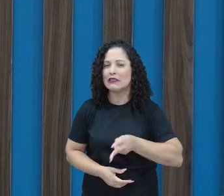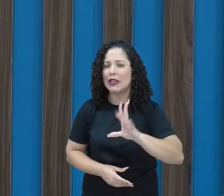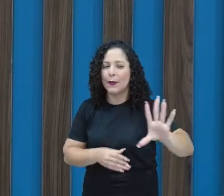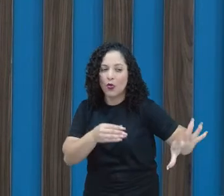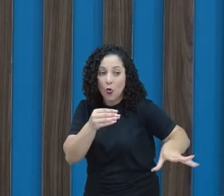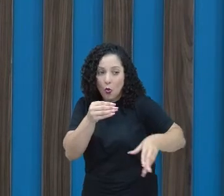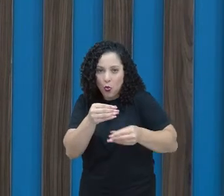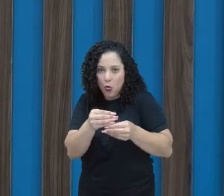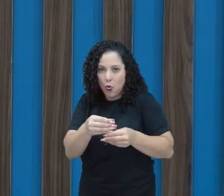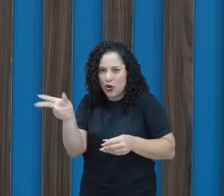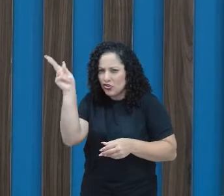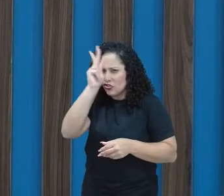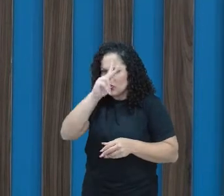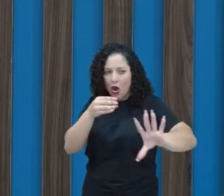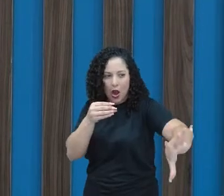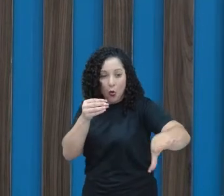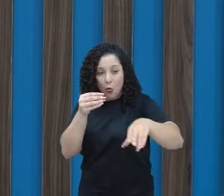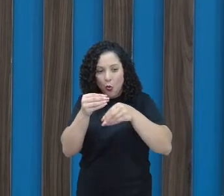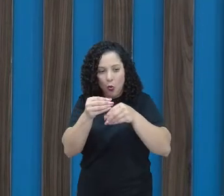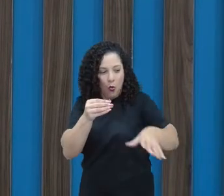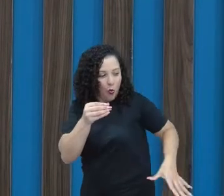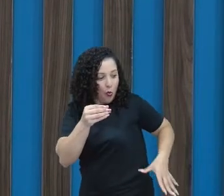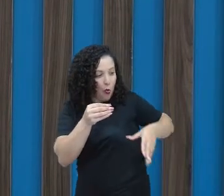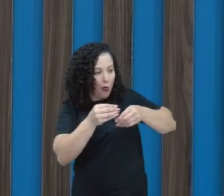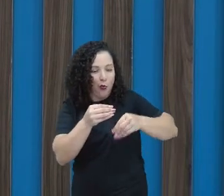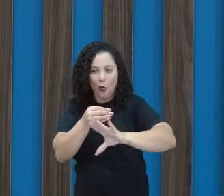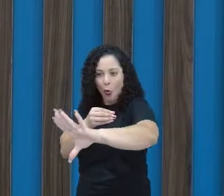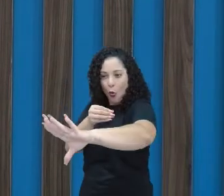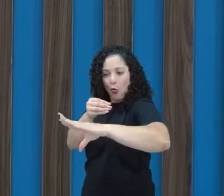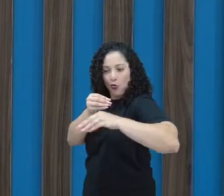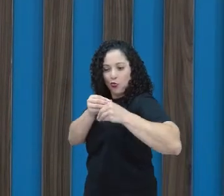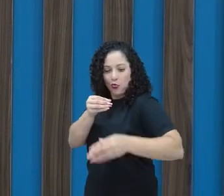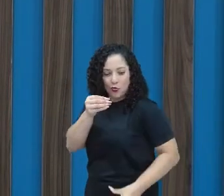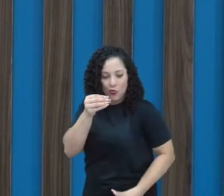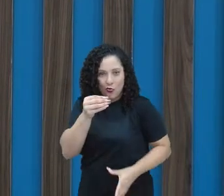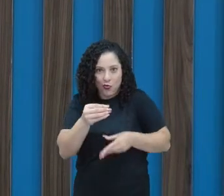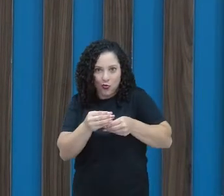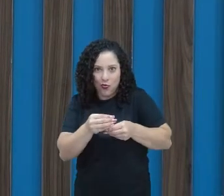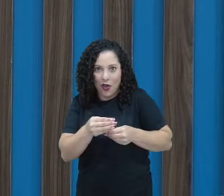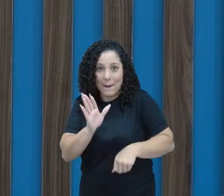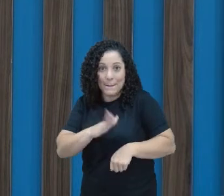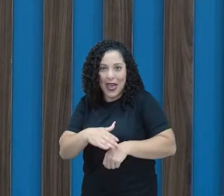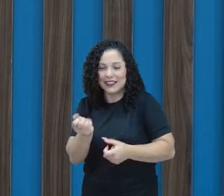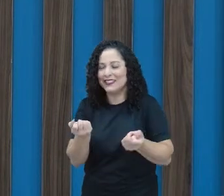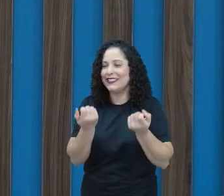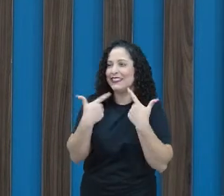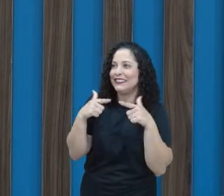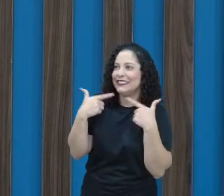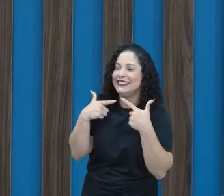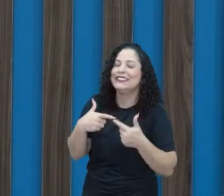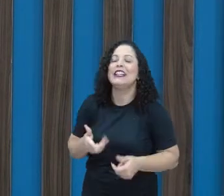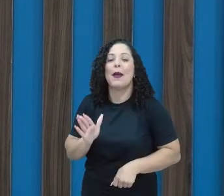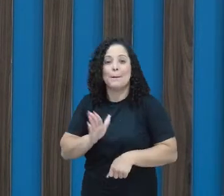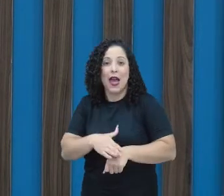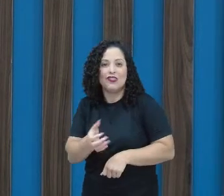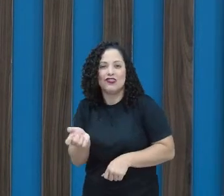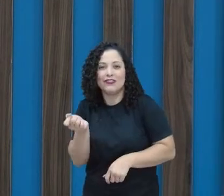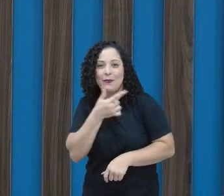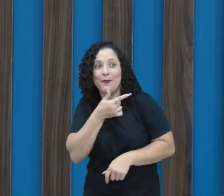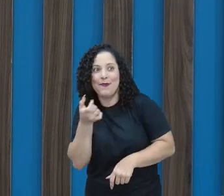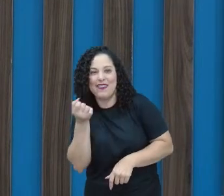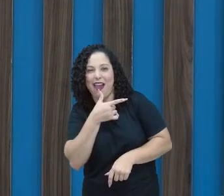coisa, né? Você aumenta um pontinho Você para deixar coloca, mais engraçado, você né? coloca a sua A marca de sua autor.